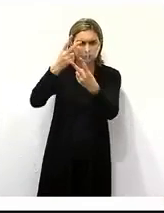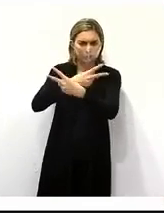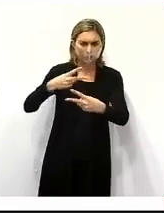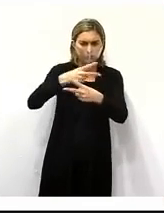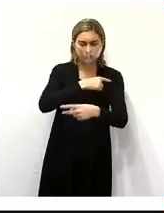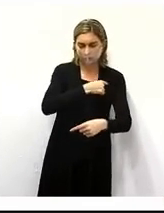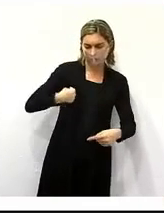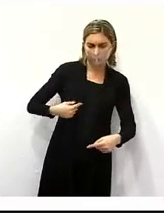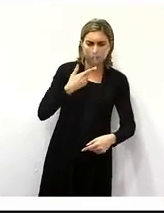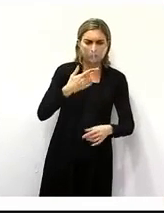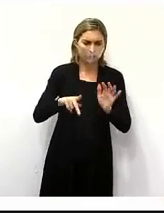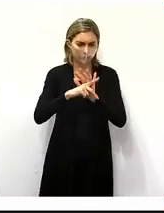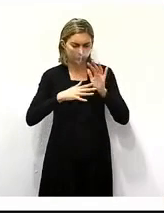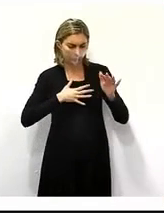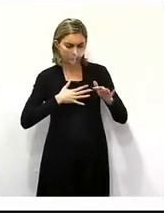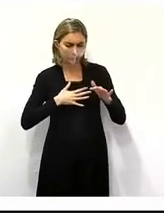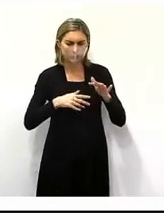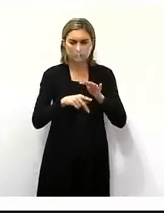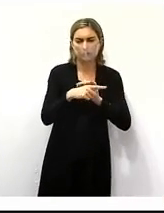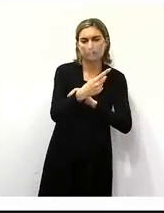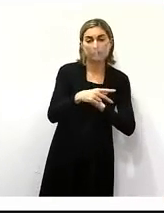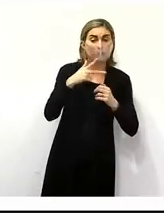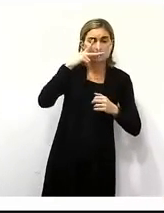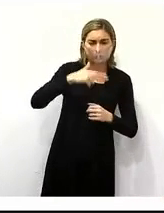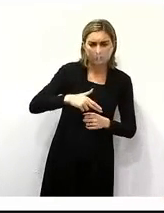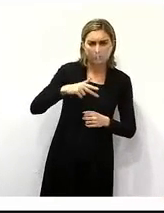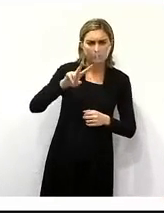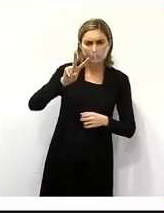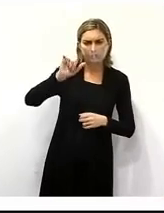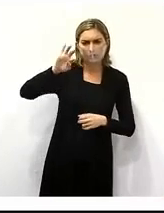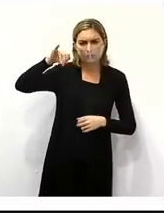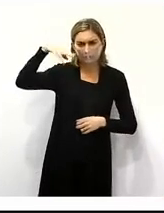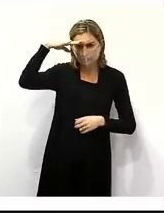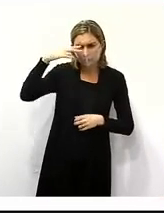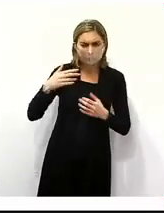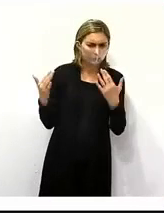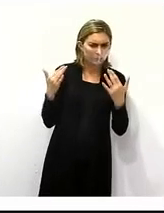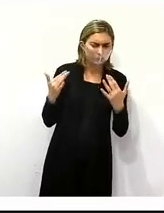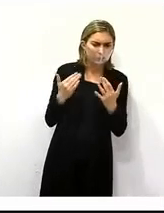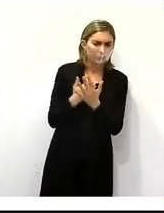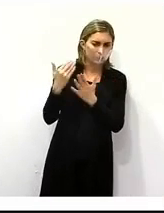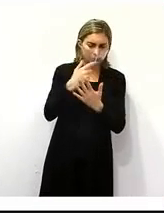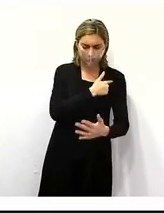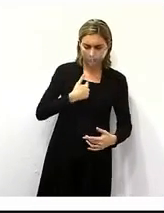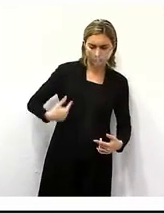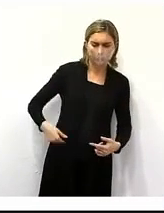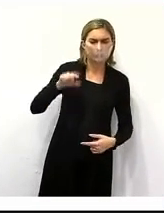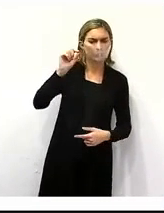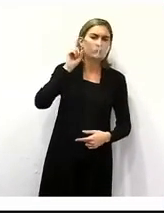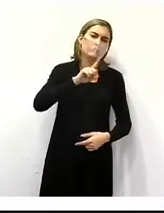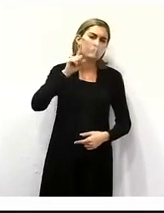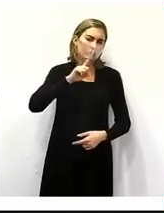a China diz que lhe pertencem. Mesmo o Vietnã desconfia mais da China do que